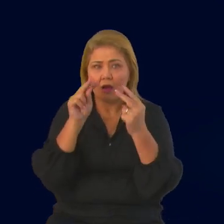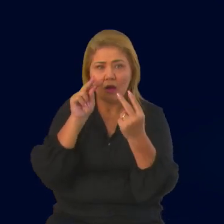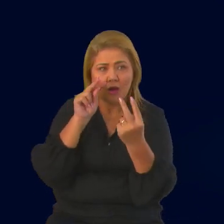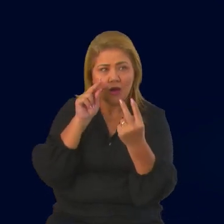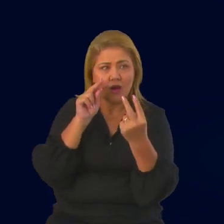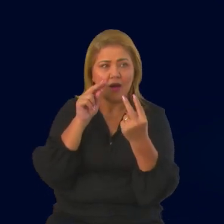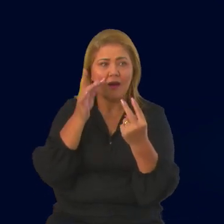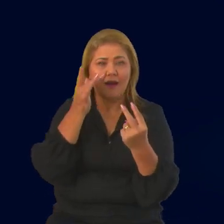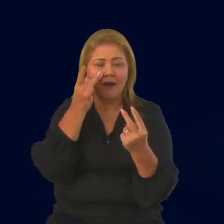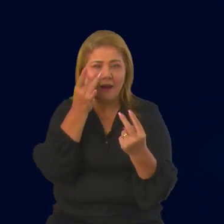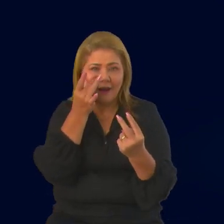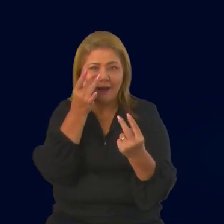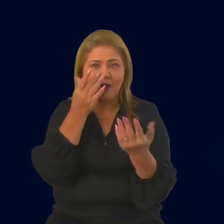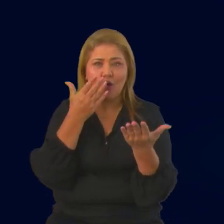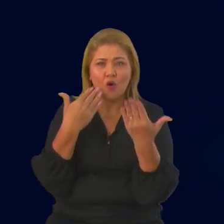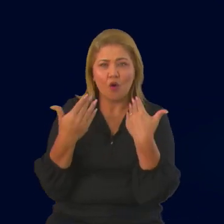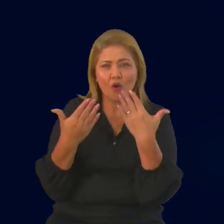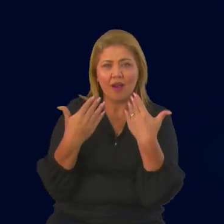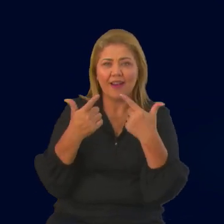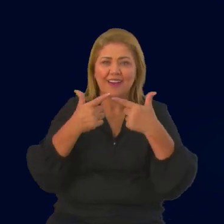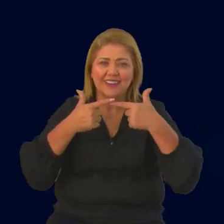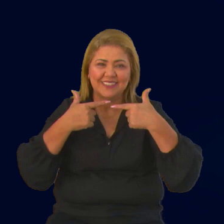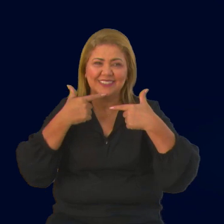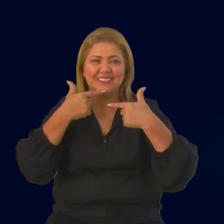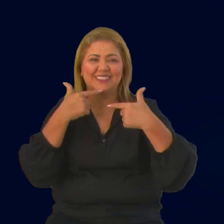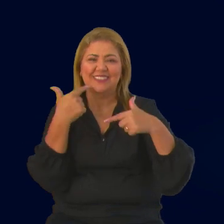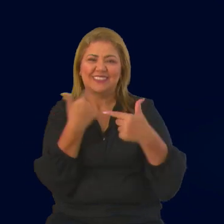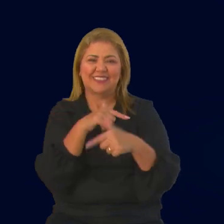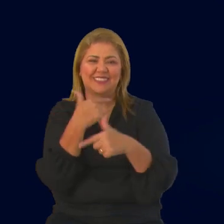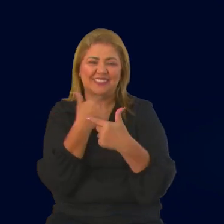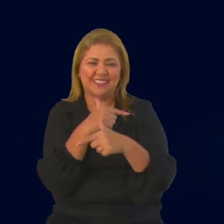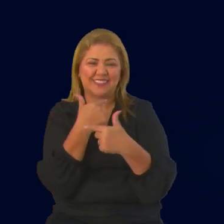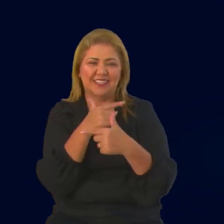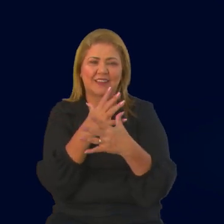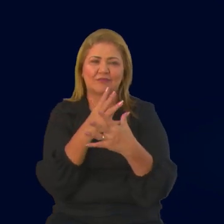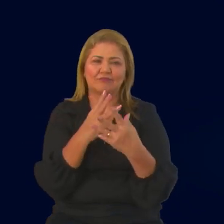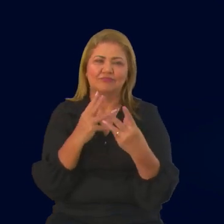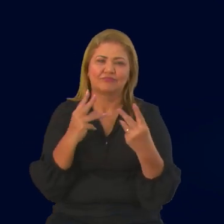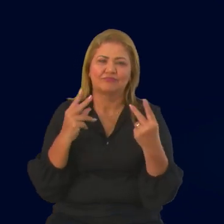boas gargalhadas? Isso está se perdendo muito.